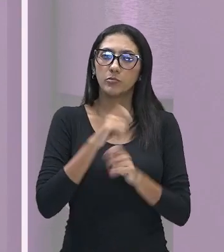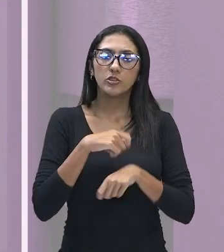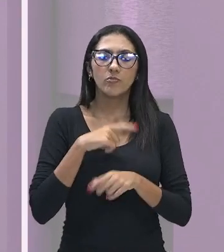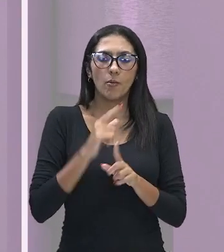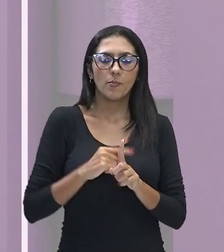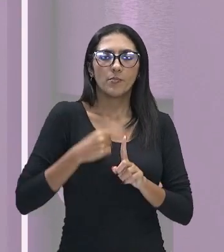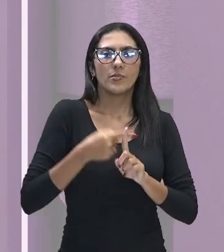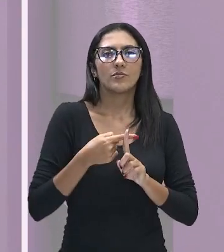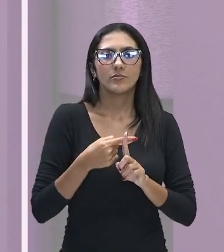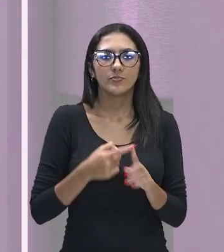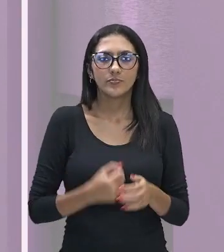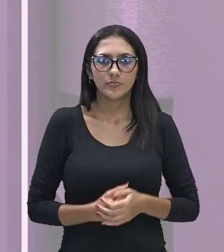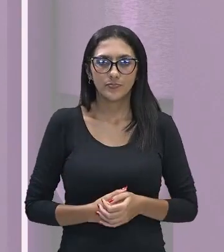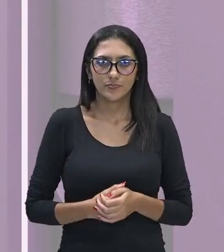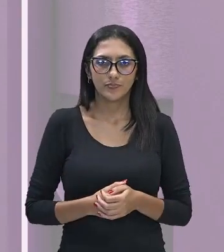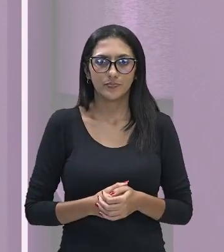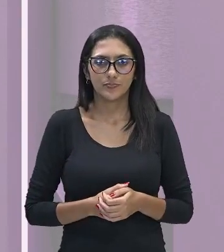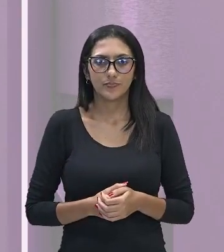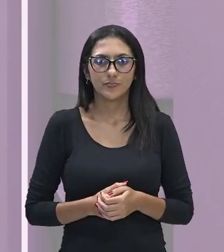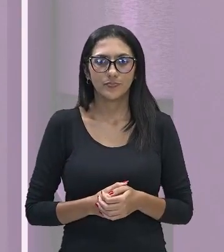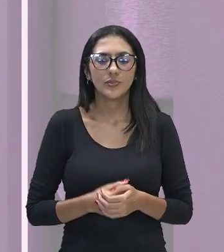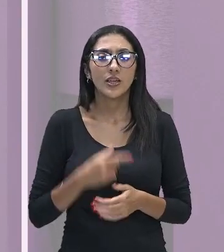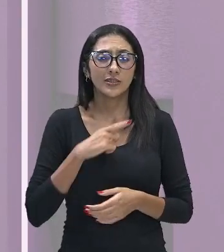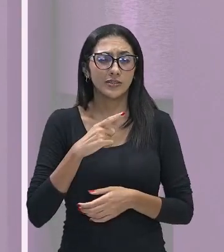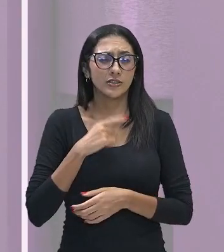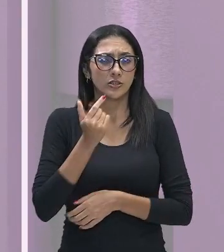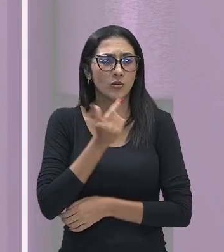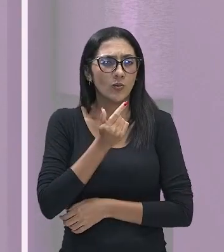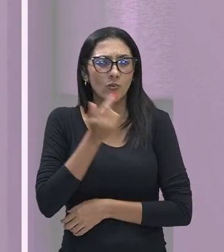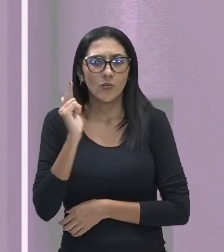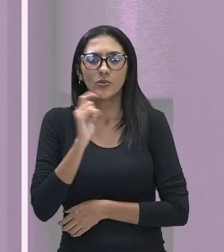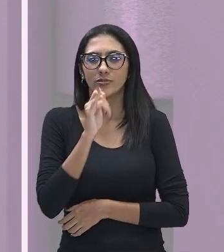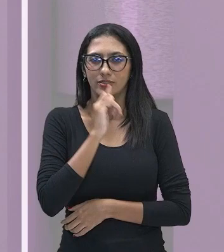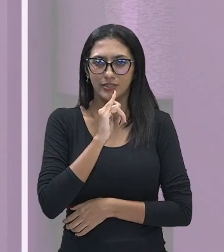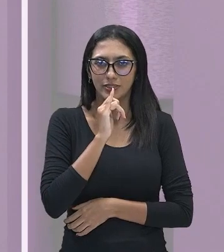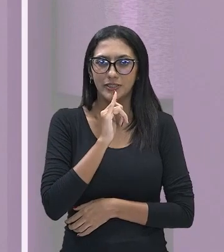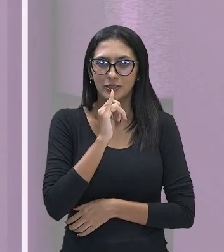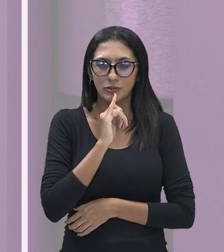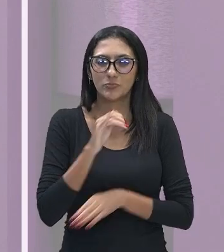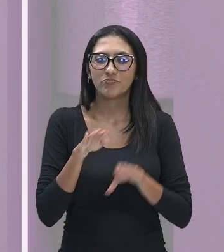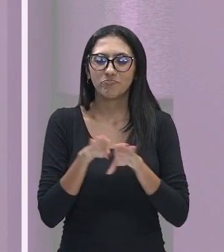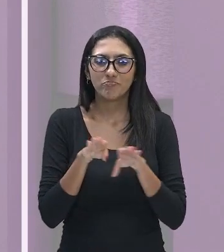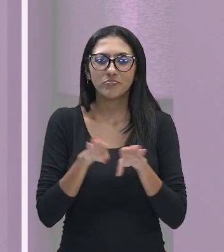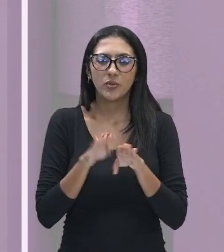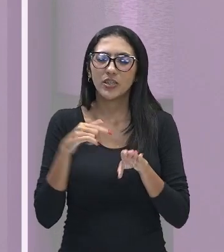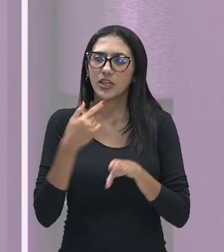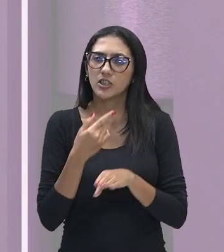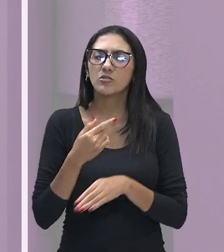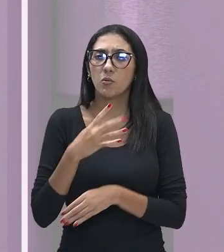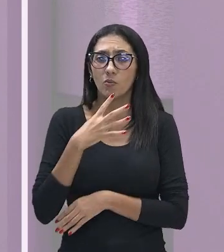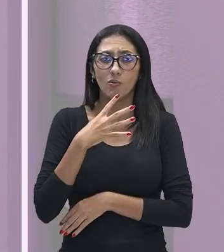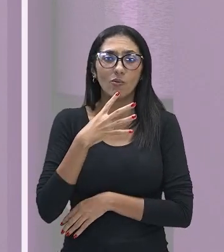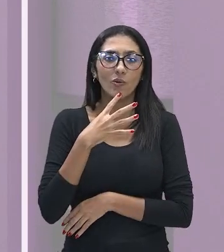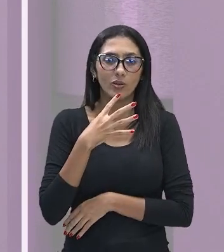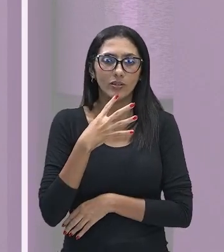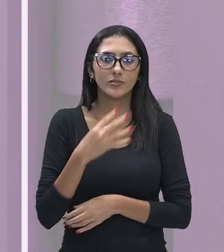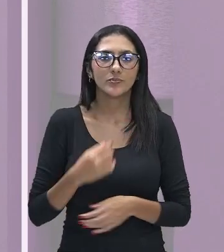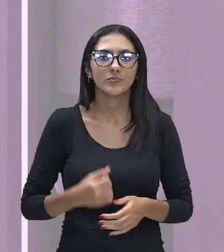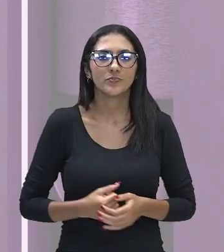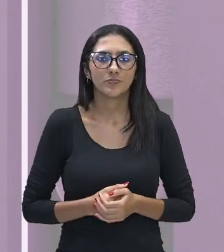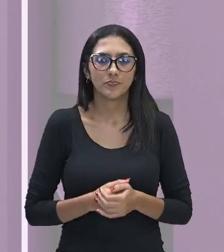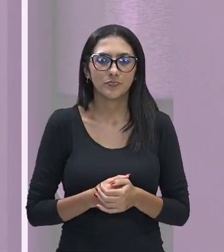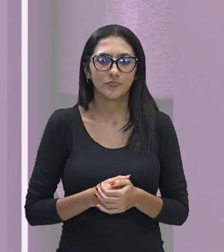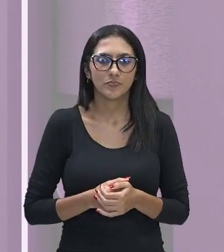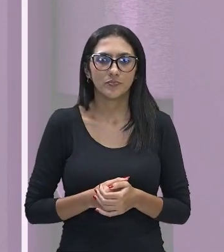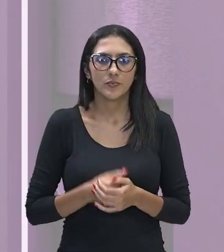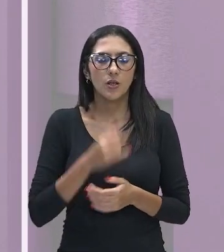Mas agora existe um outro exemplo, uma outra aplicação muito corriqueira na nossa vida, que se trata ali na hora de